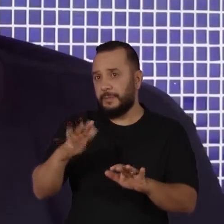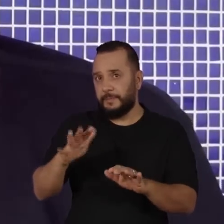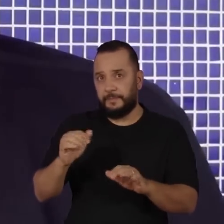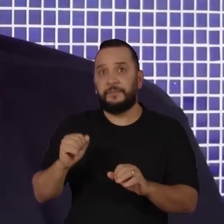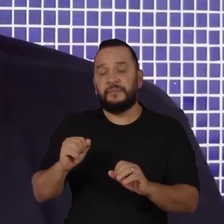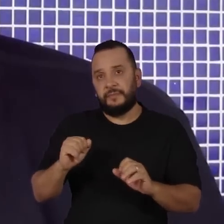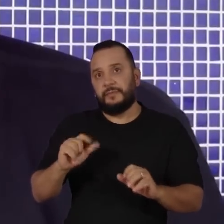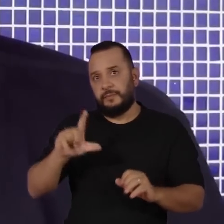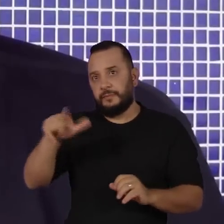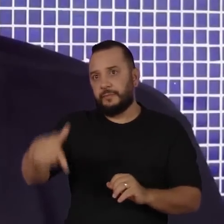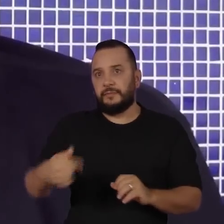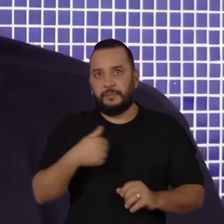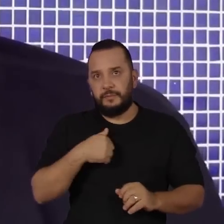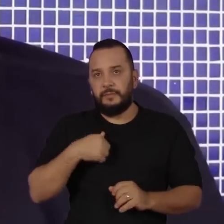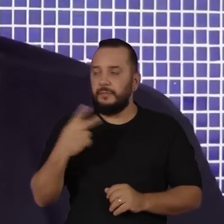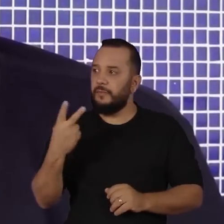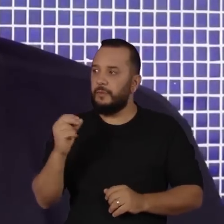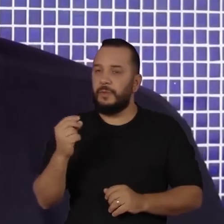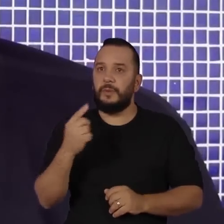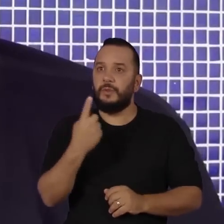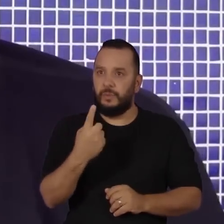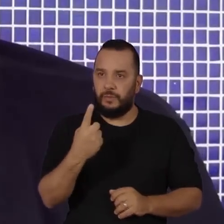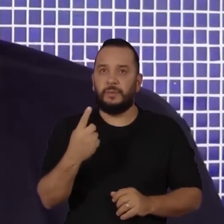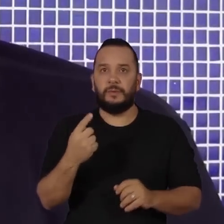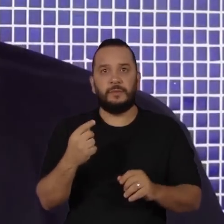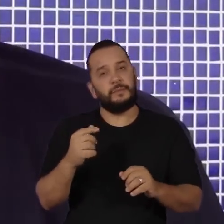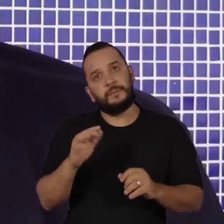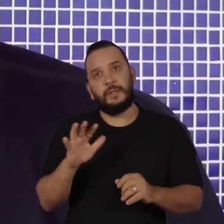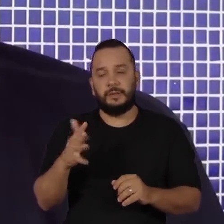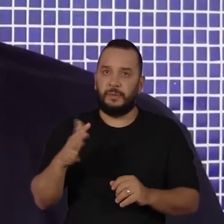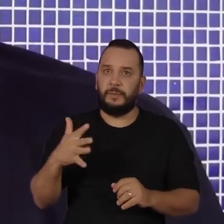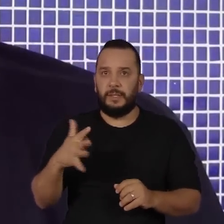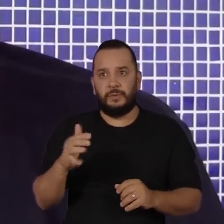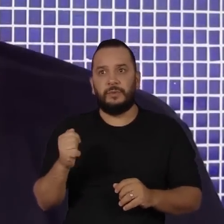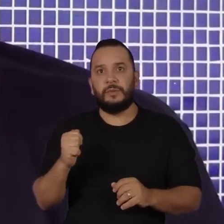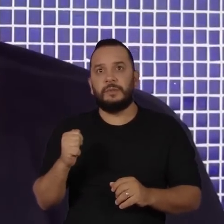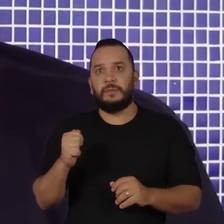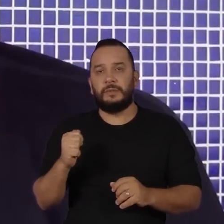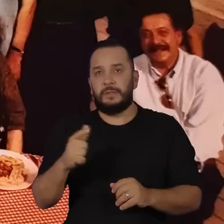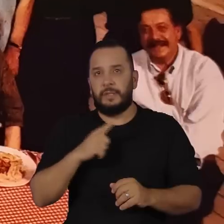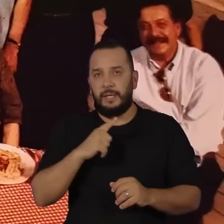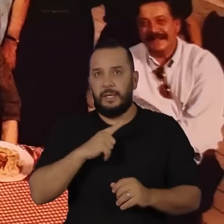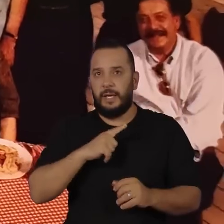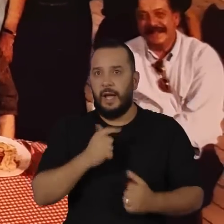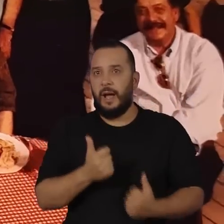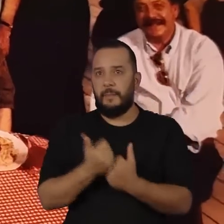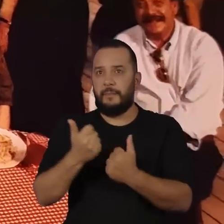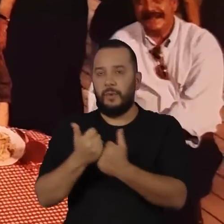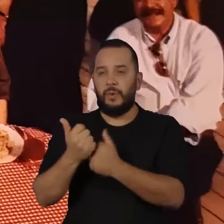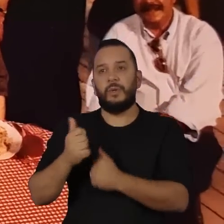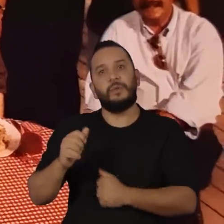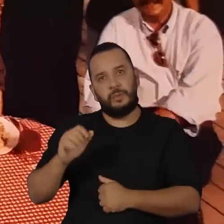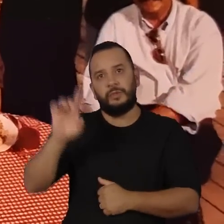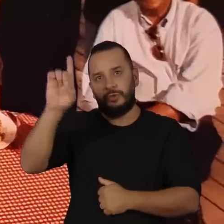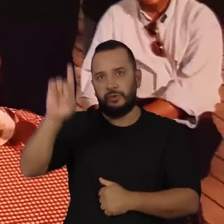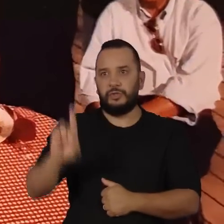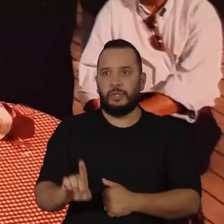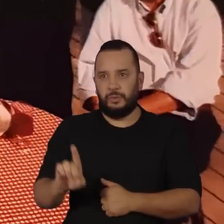Depois, 2000, 2001, o Scapino ela como assistente de direção.